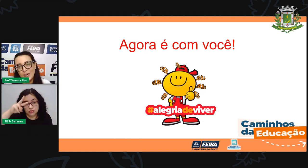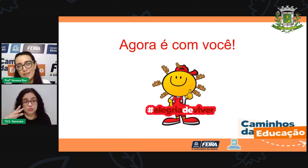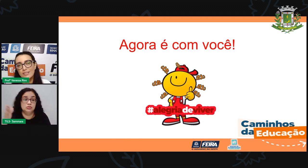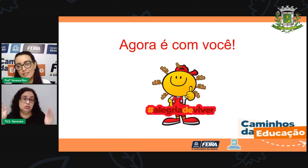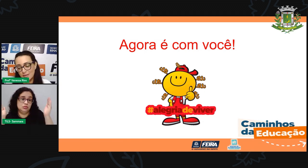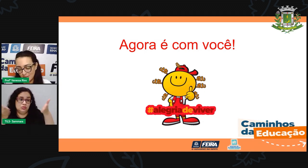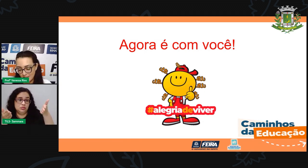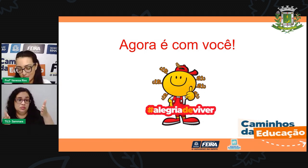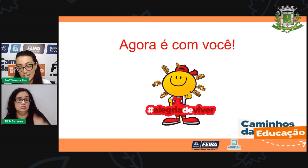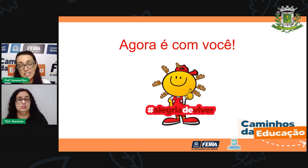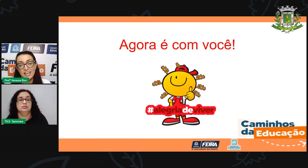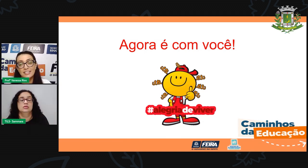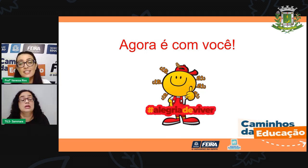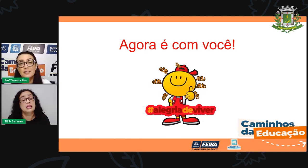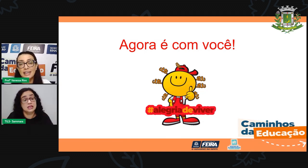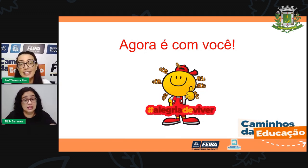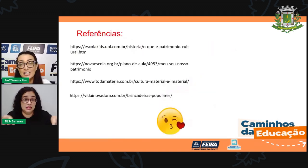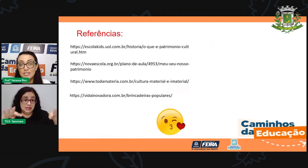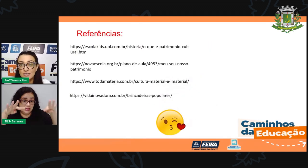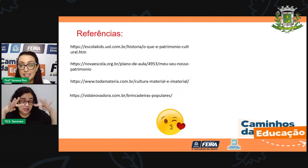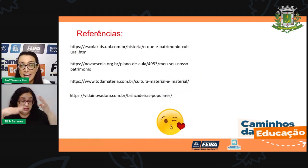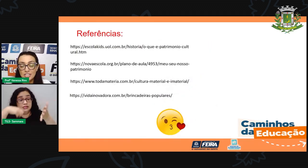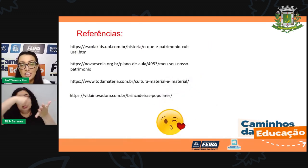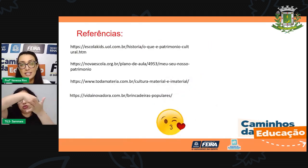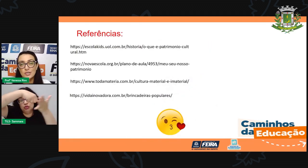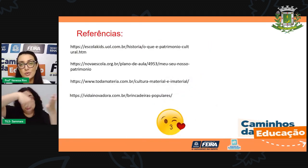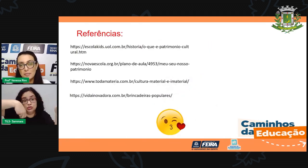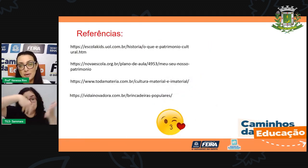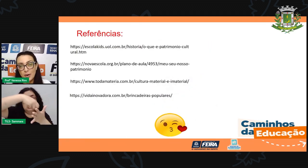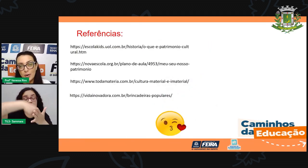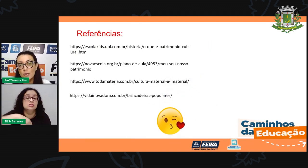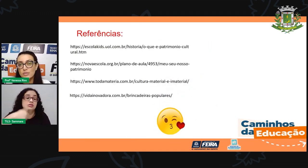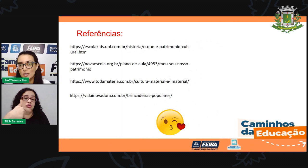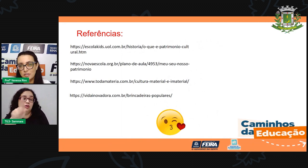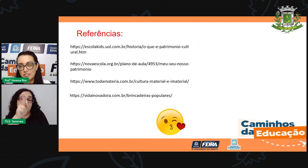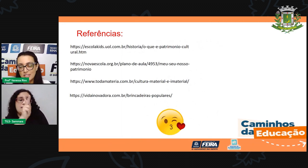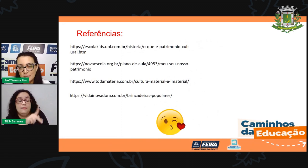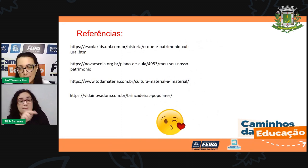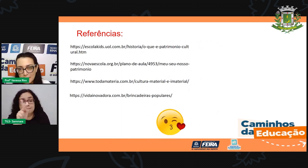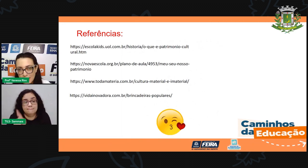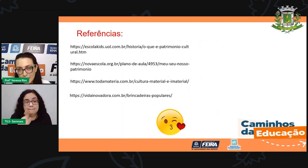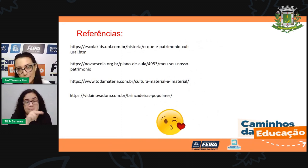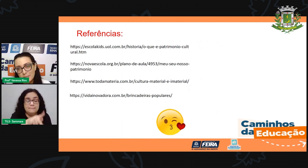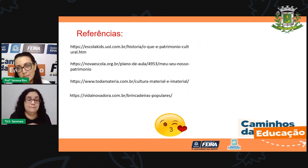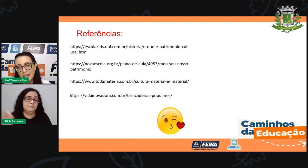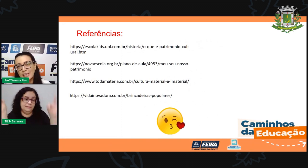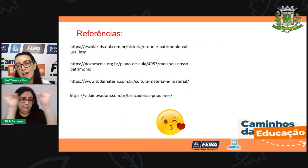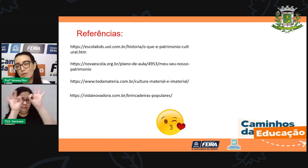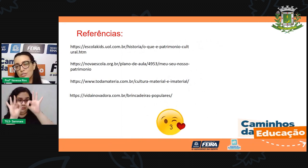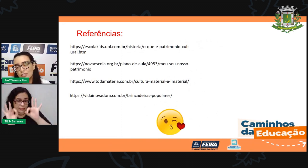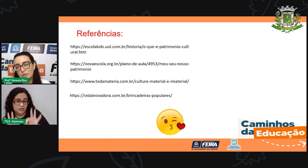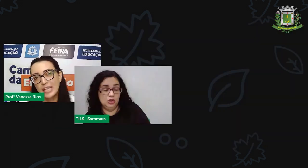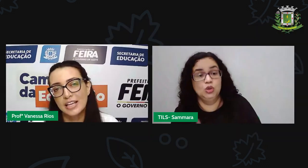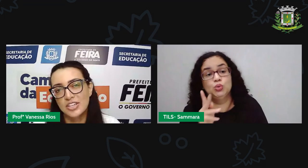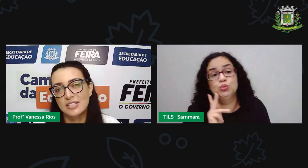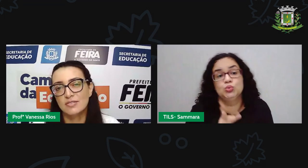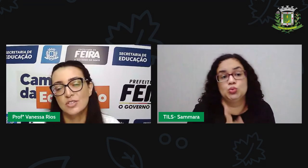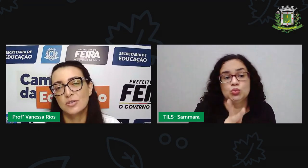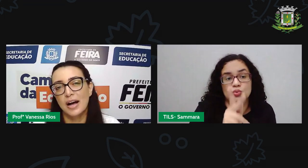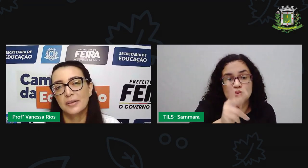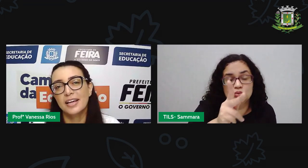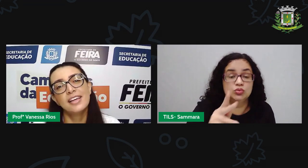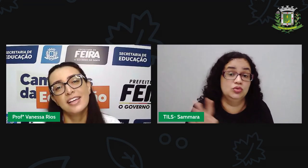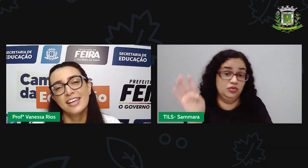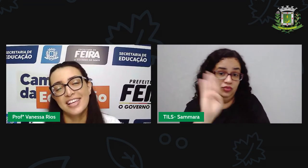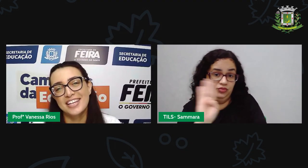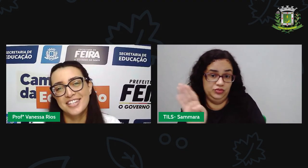é só, viu? Prestem atenção aí na atividade que a sua PRO, ou o seu professor, preparou para dar continuidade a essa